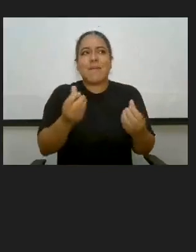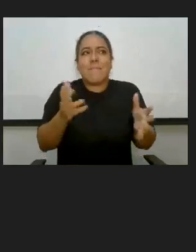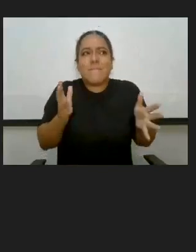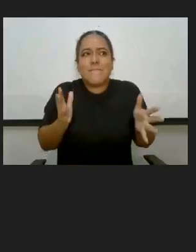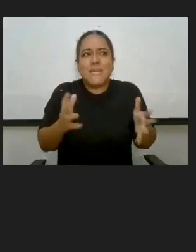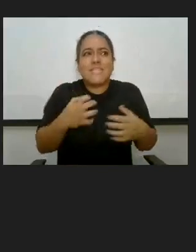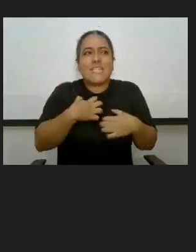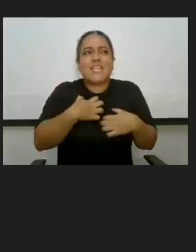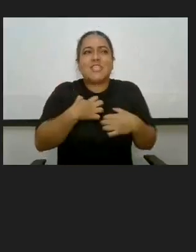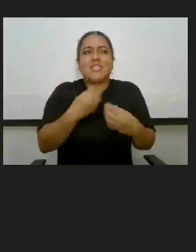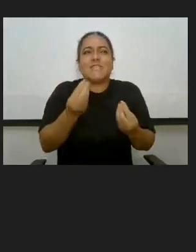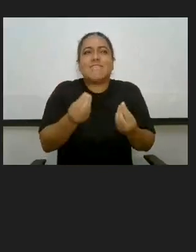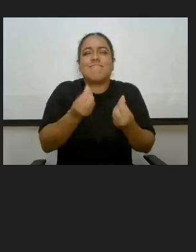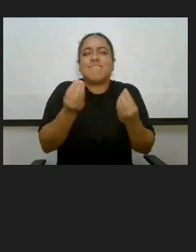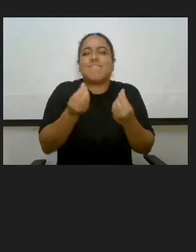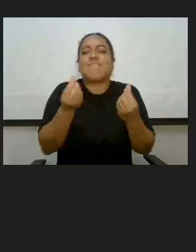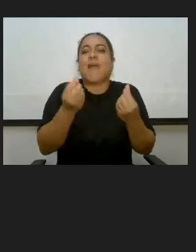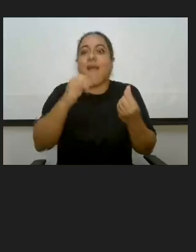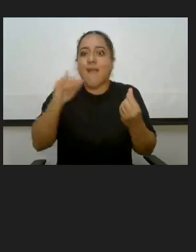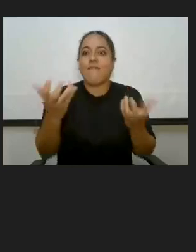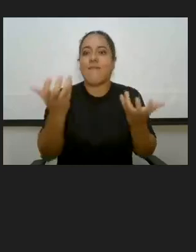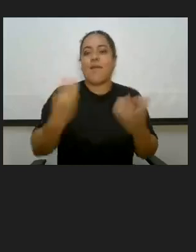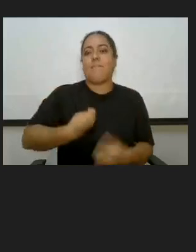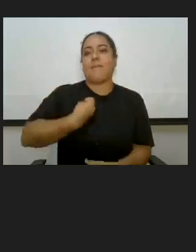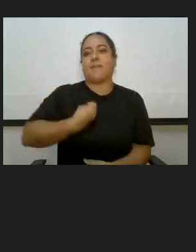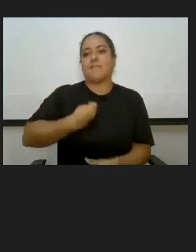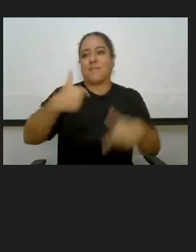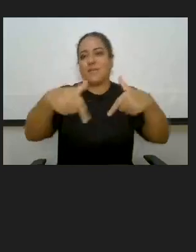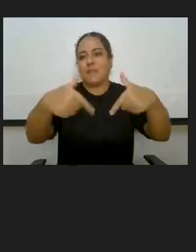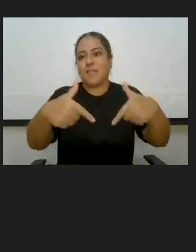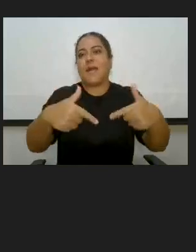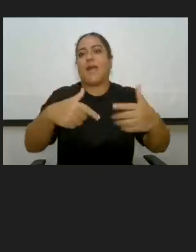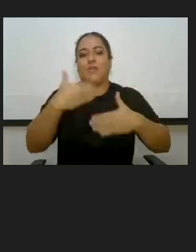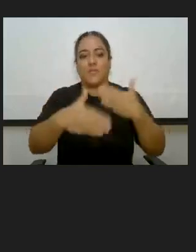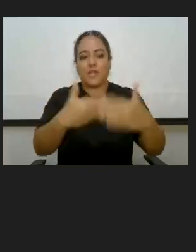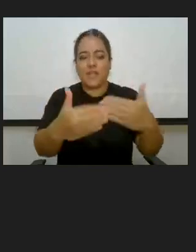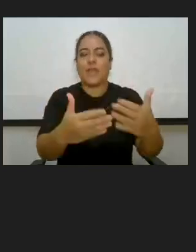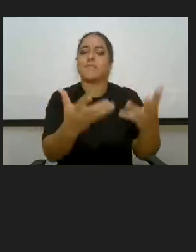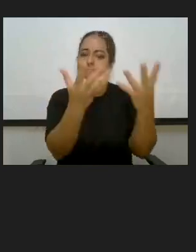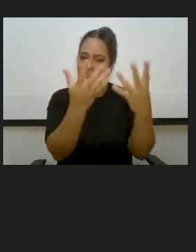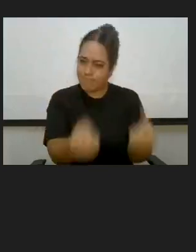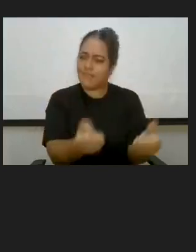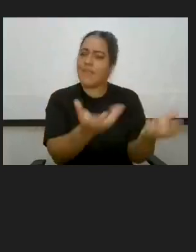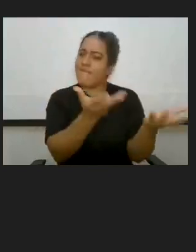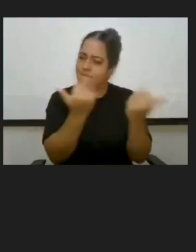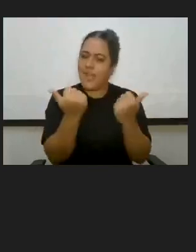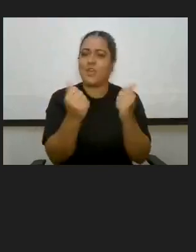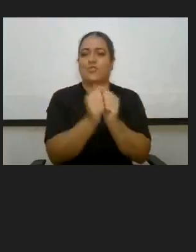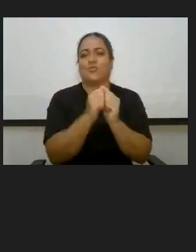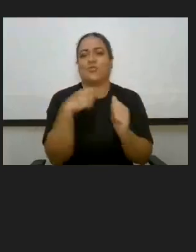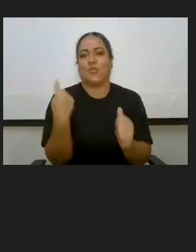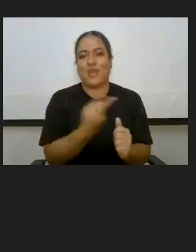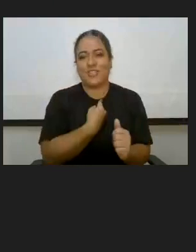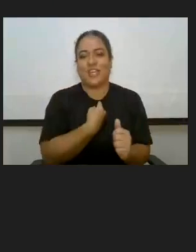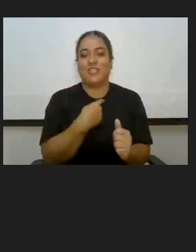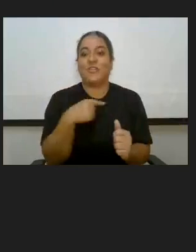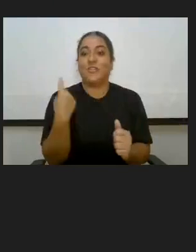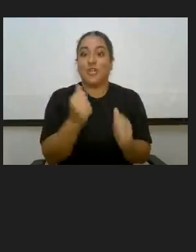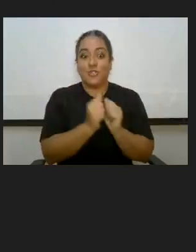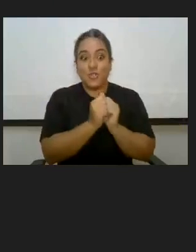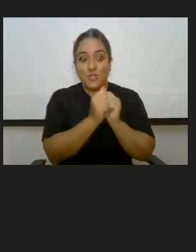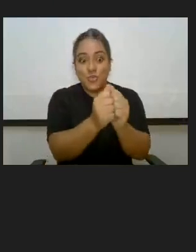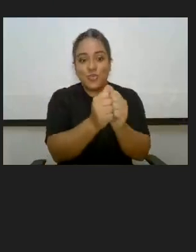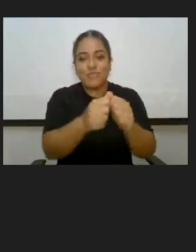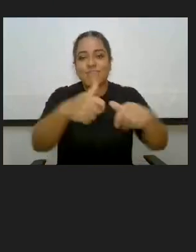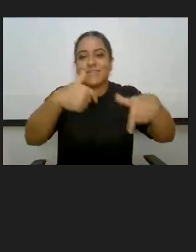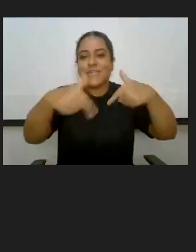e sensibilizados a fazer parte desse trabalho, desse processo, que venha com a gente, para que a gente possa juntos